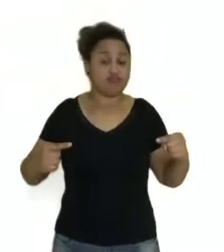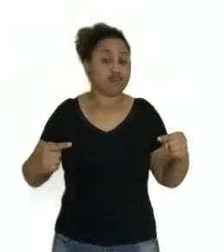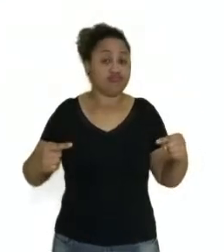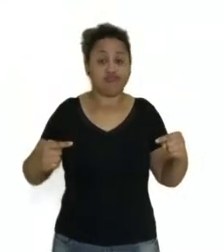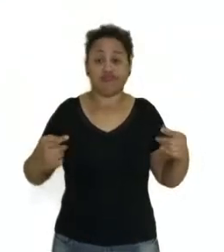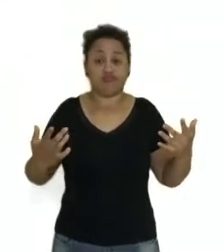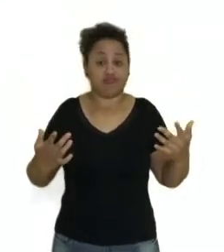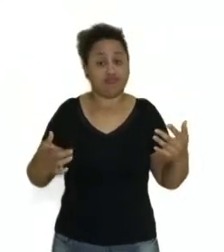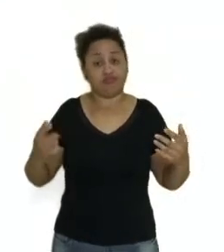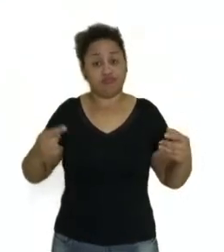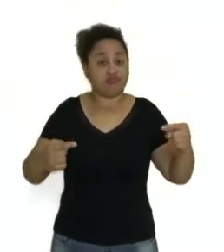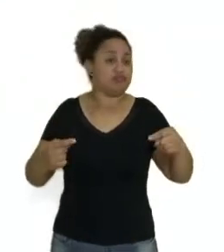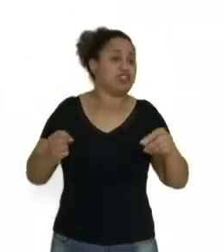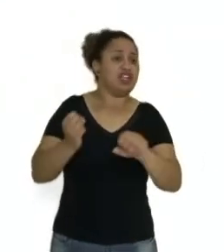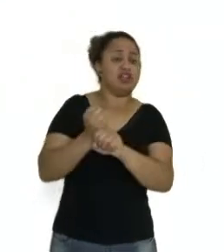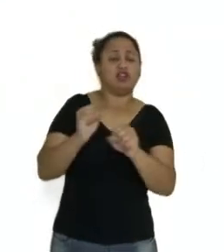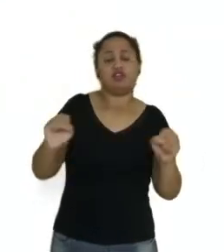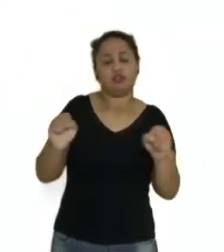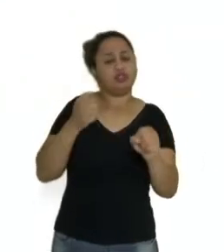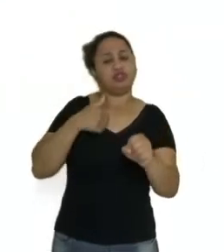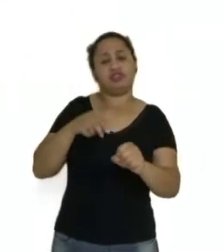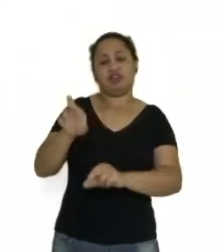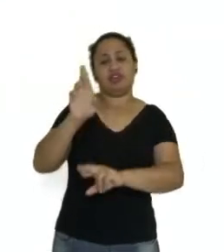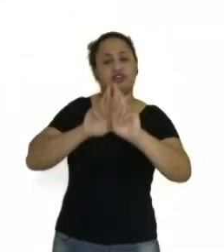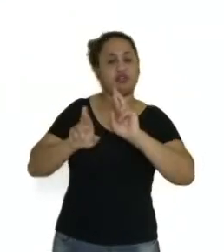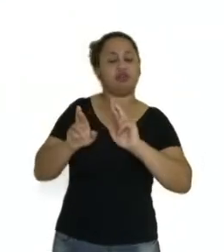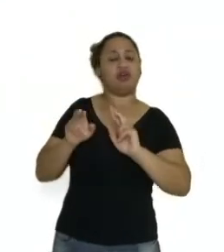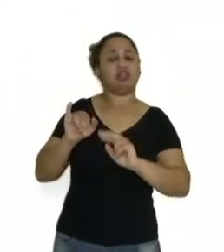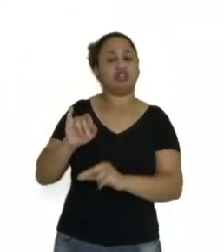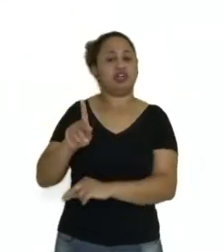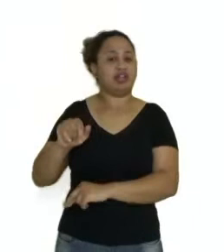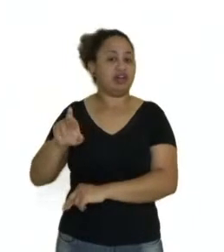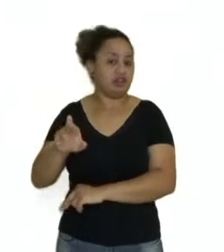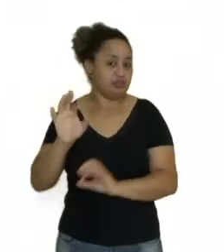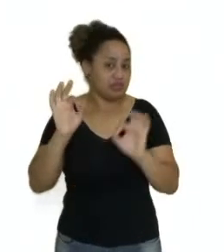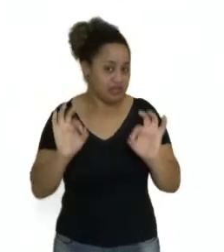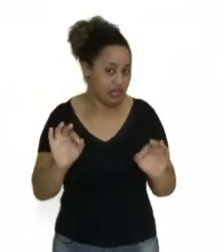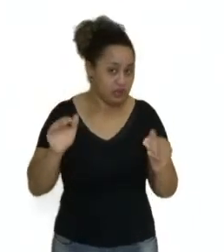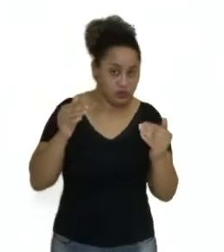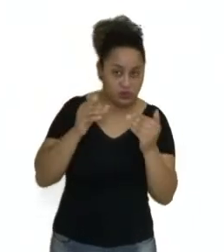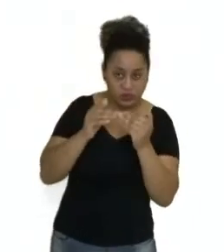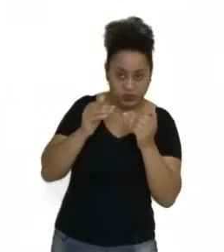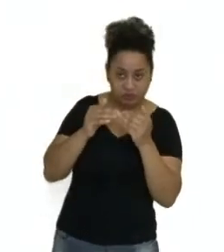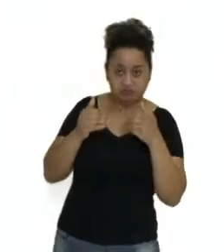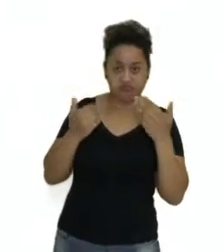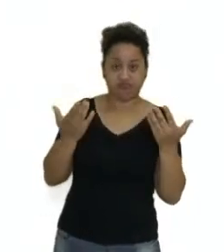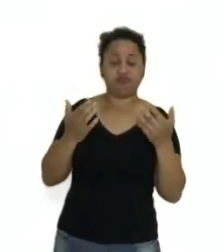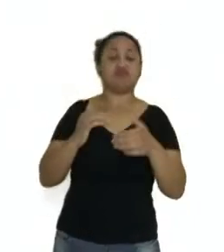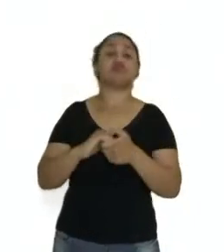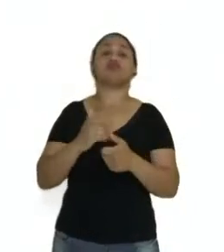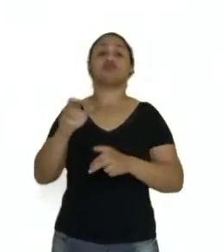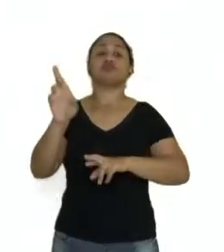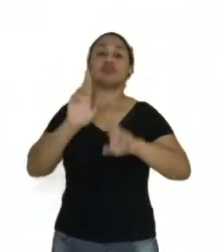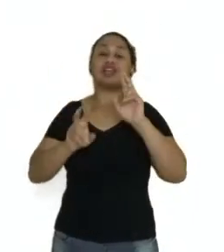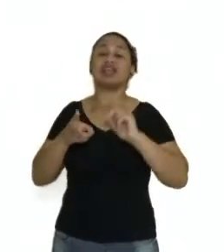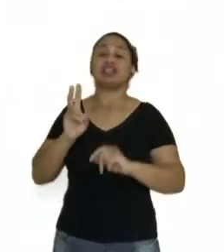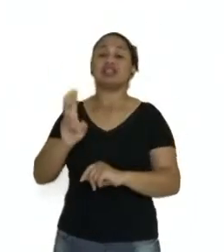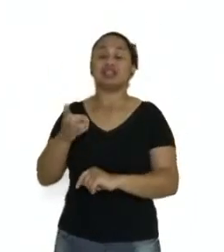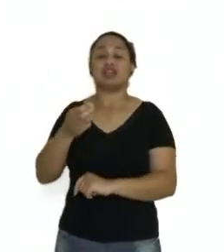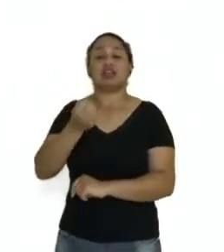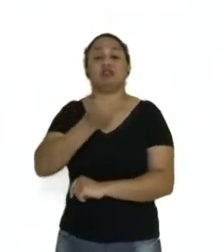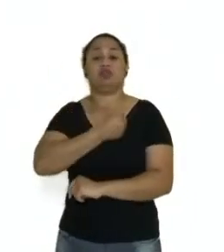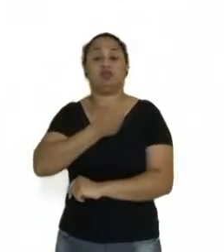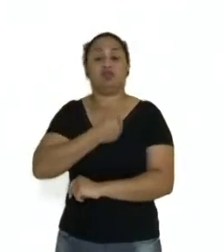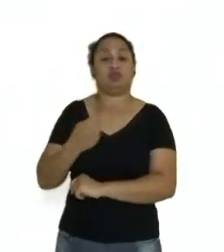pata, né, é impossível sair o resultado ímpar. Você concorda com isso, certo? O resultado será sempre